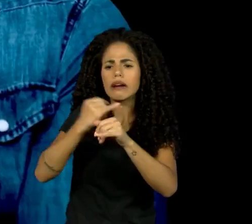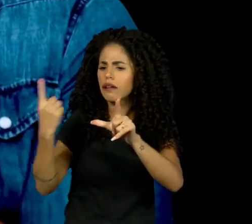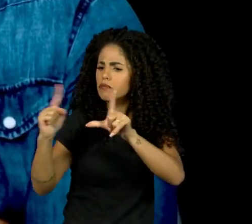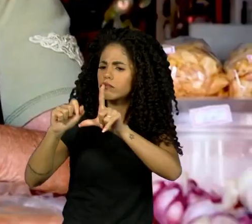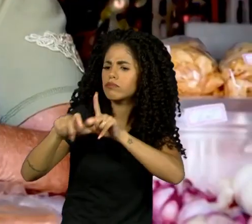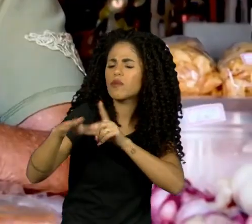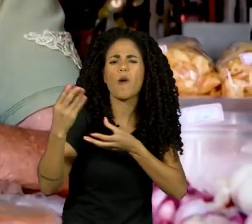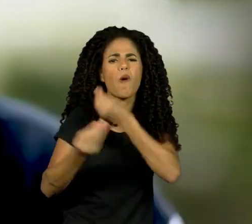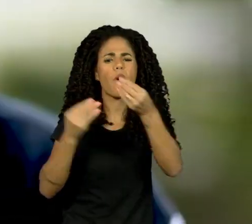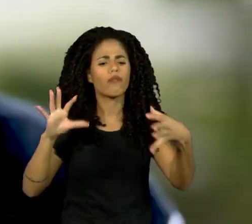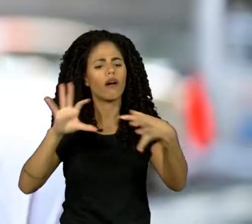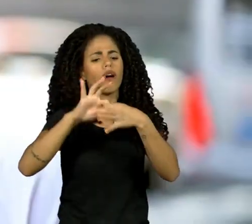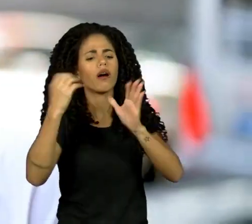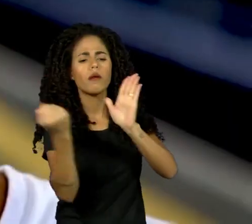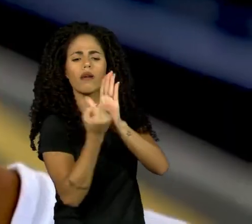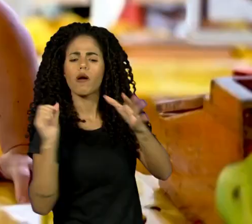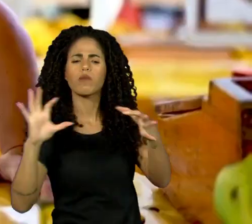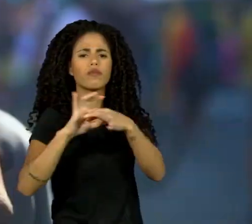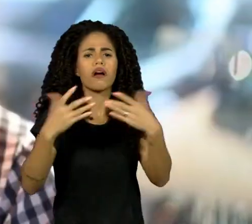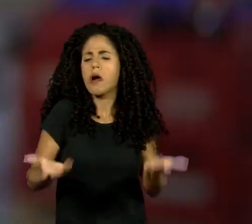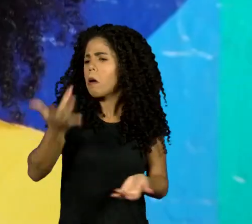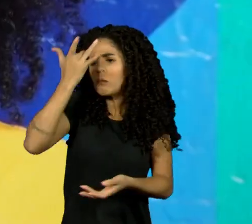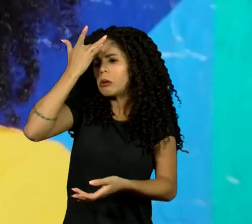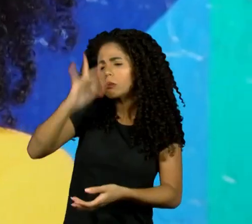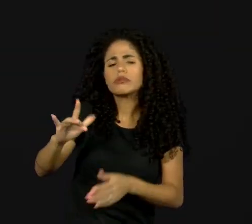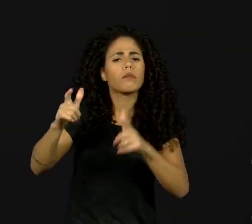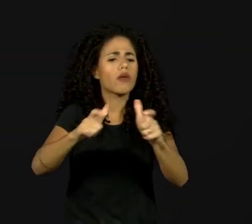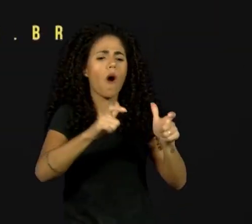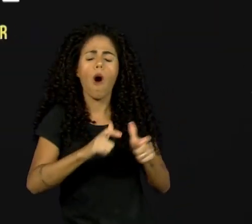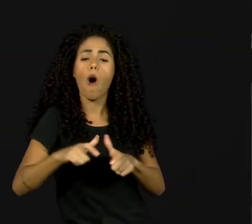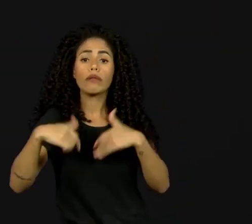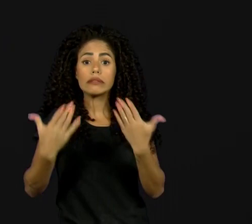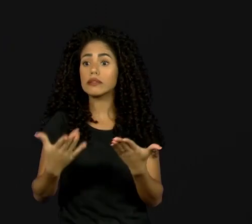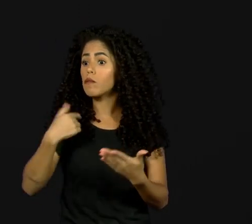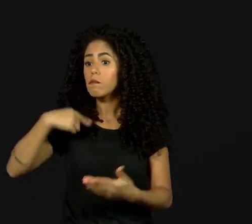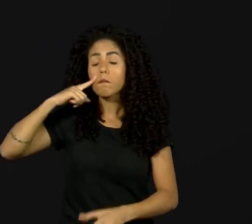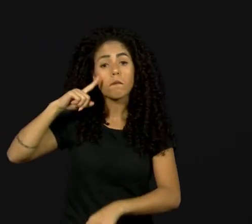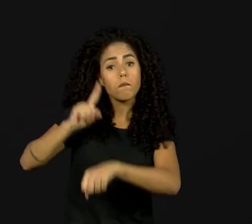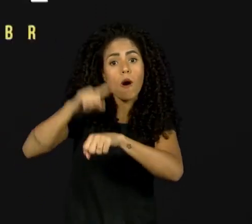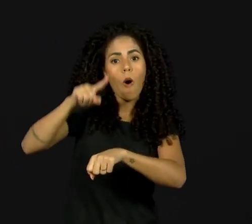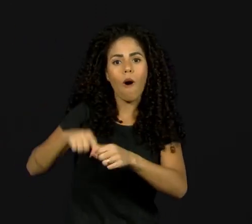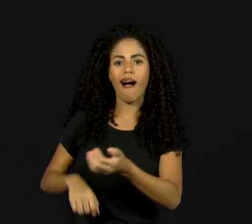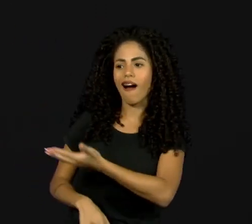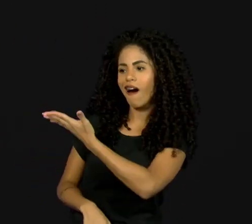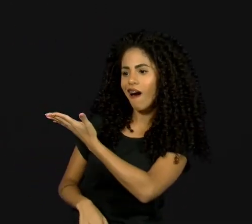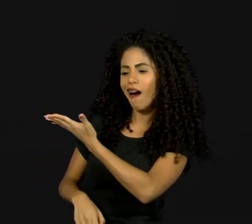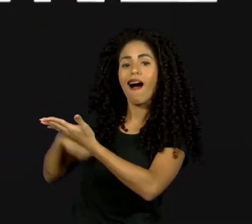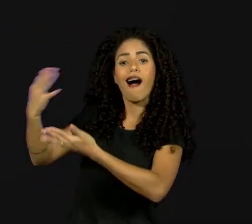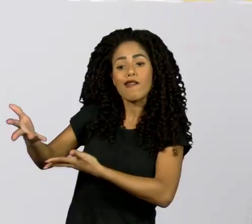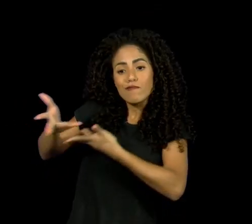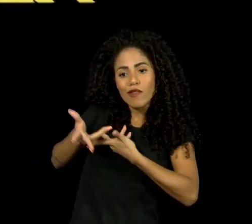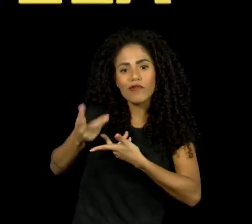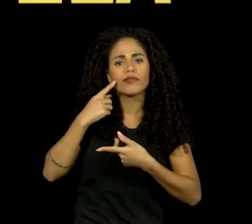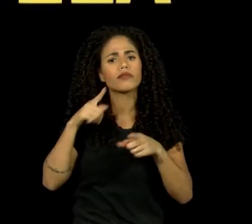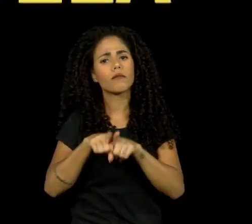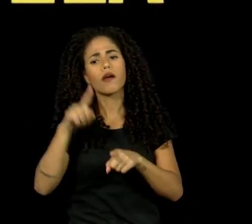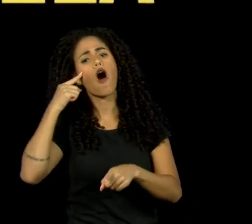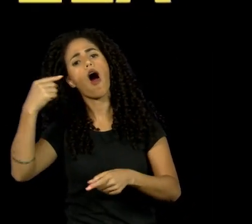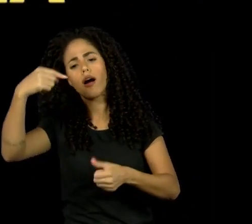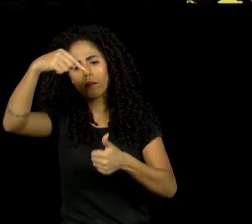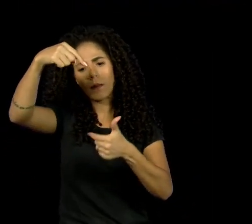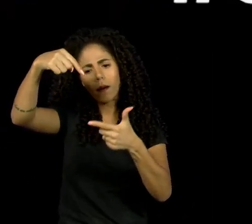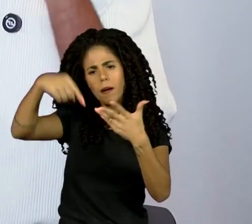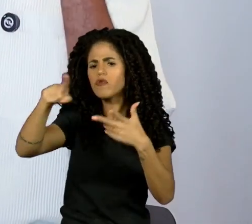com as marcas, onde que eu vou para fechar uma publicidade, eu não sabia nada. Quando de repente a Digital Favela veio, me falou, você